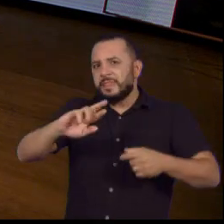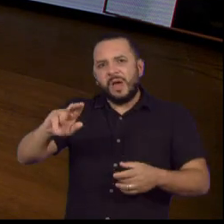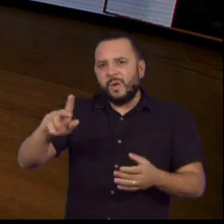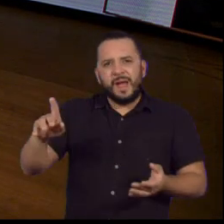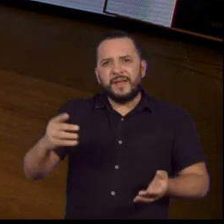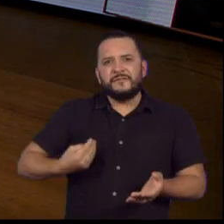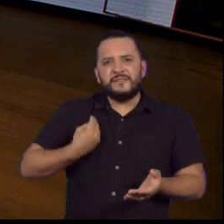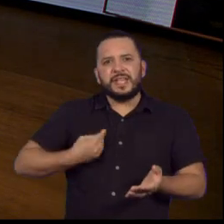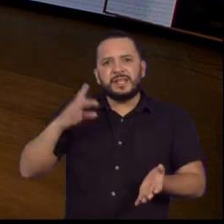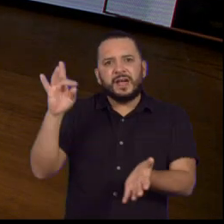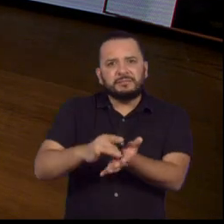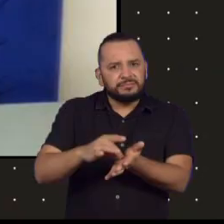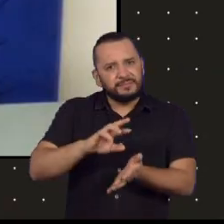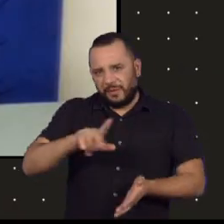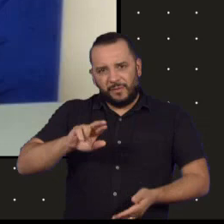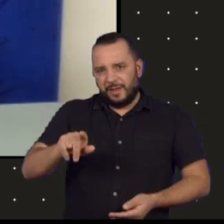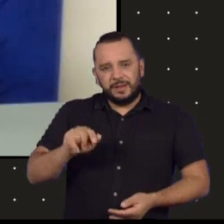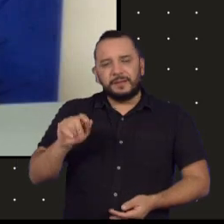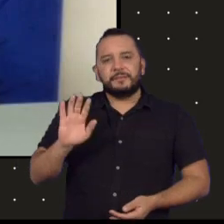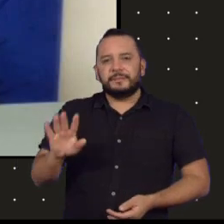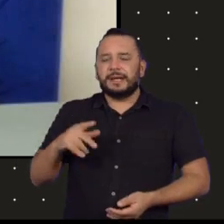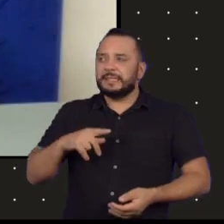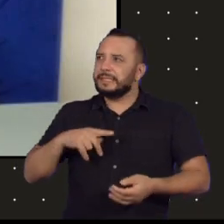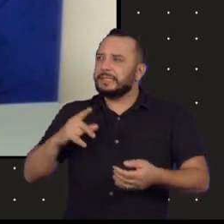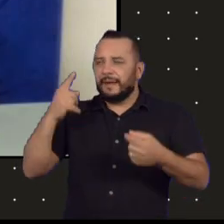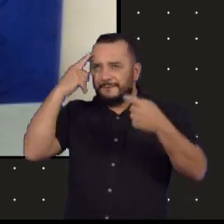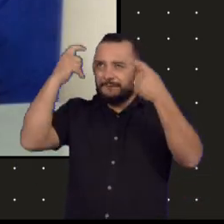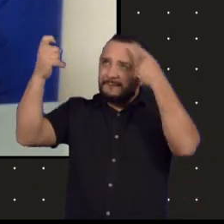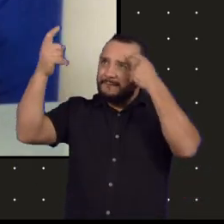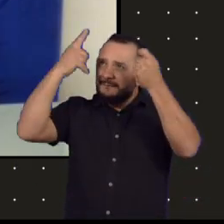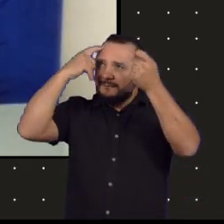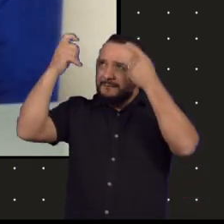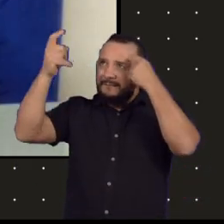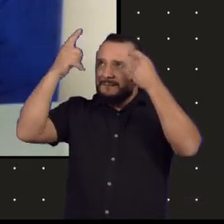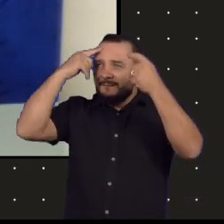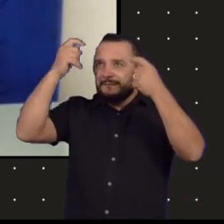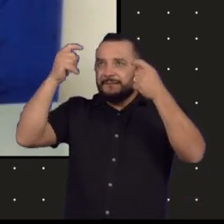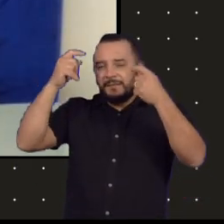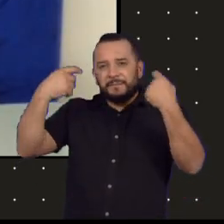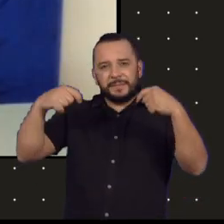este artificialismo, ele tem que ser muito verdadeiro para ele ter